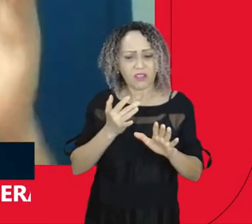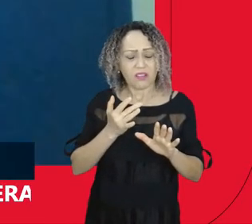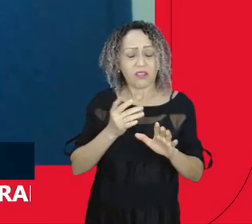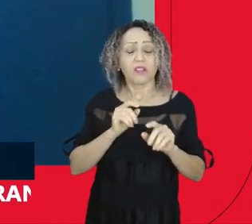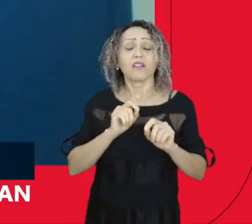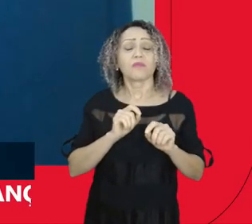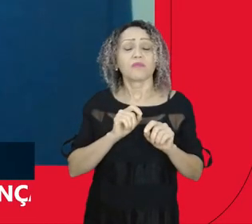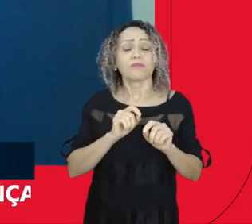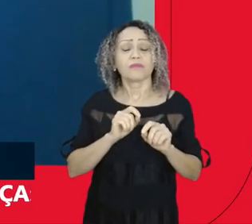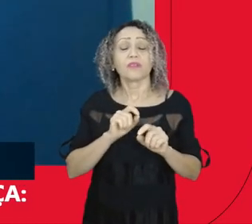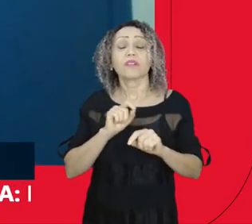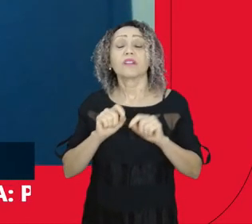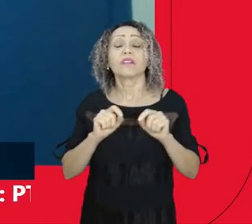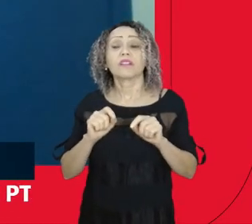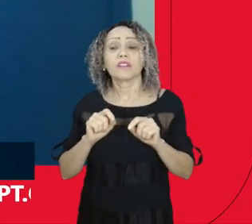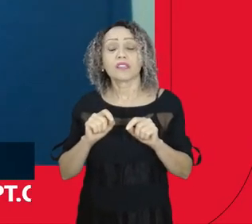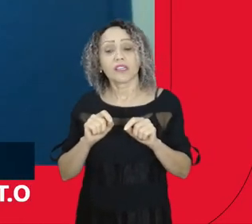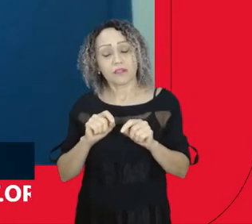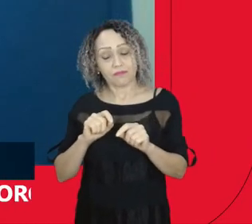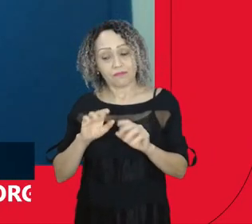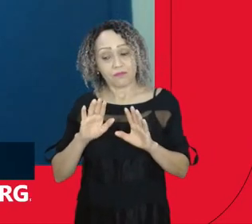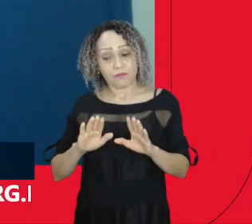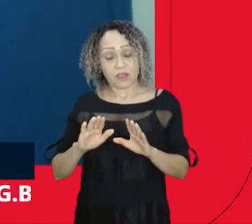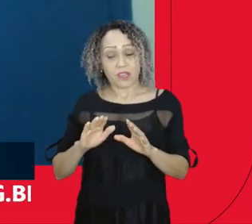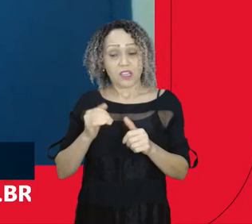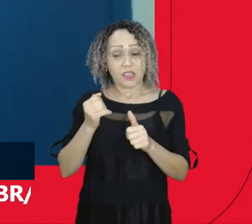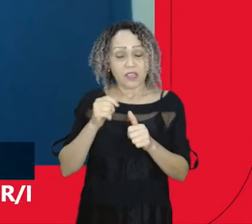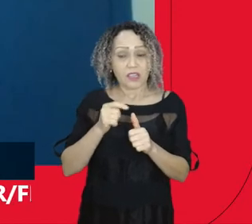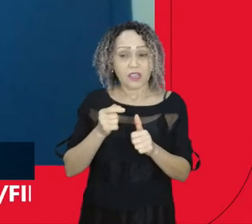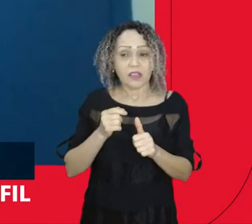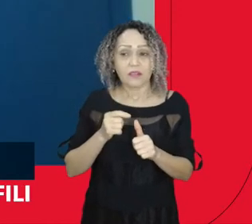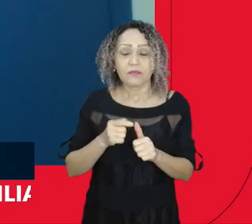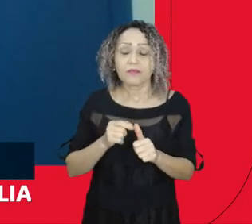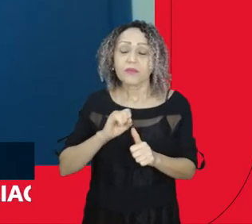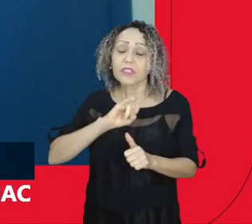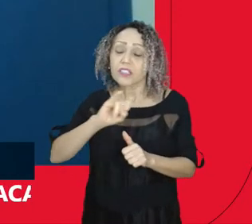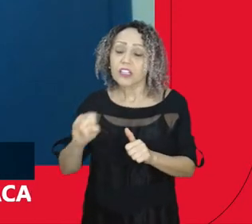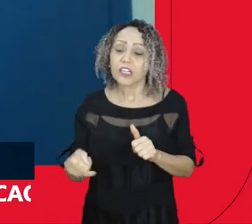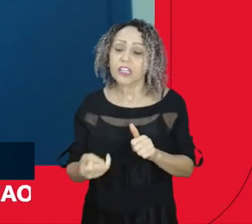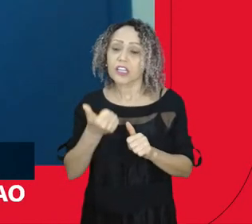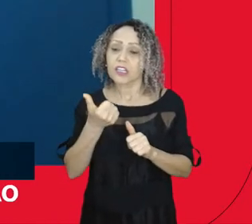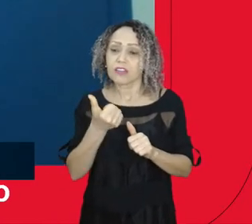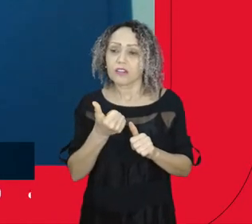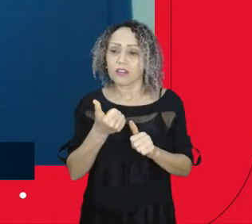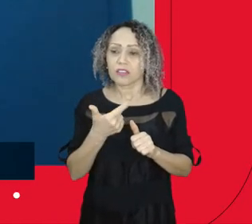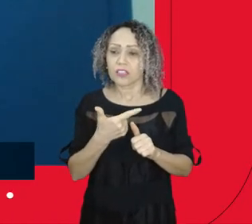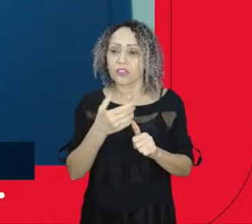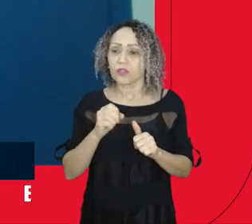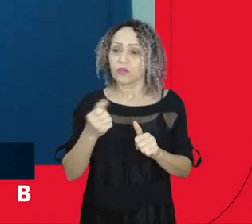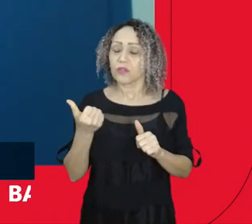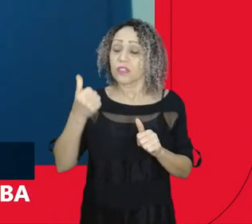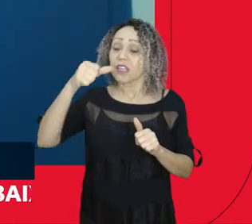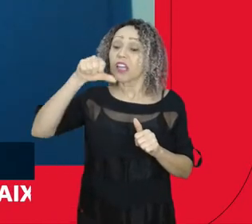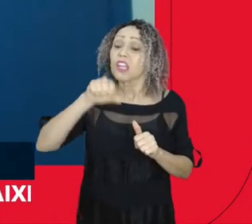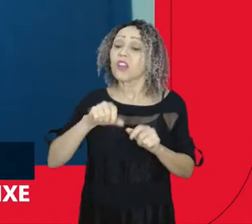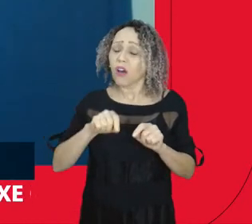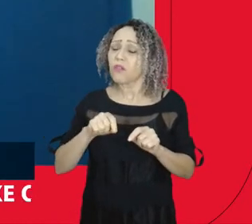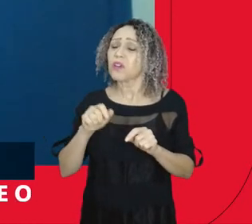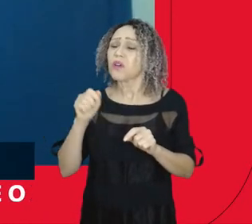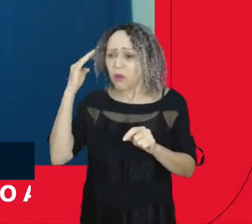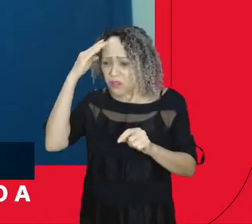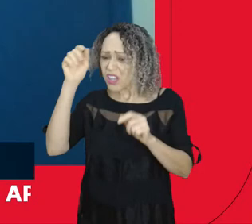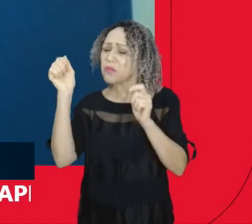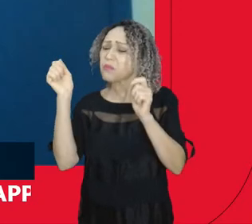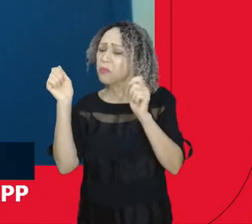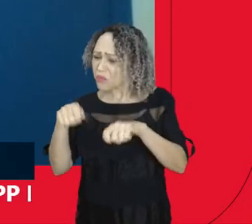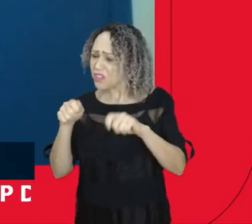em janeiro de 2019. Não fez por quê? Porque a preocupação dele não é com a pobreza, a preocupação dele não é com quem está passando